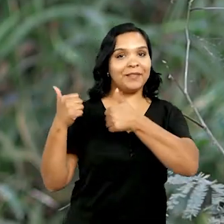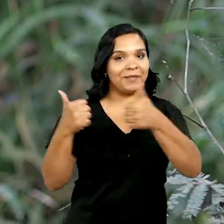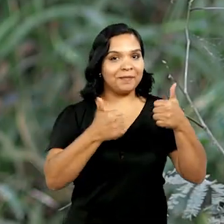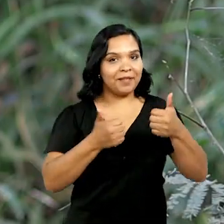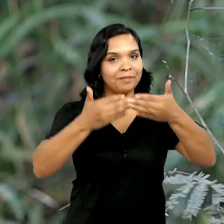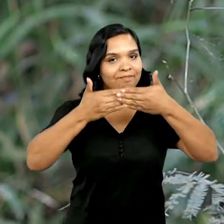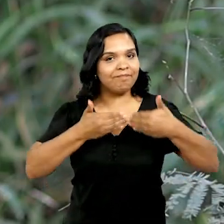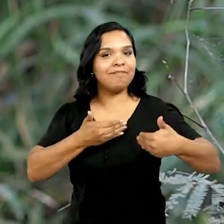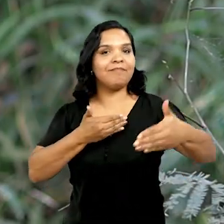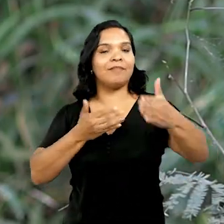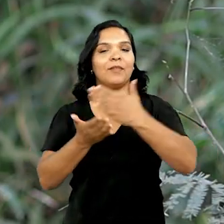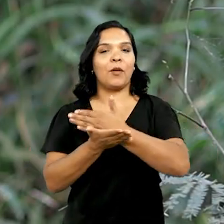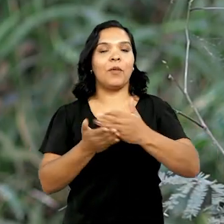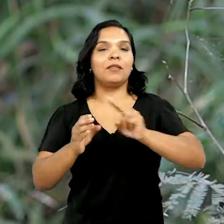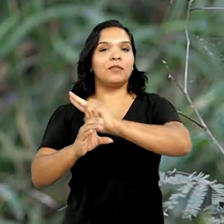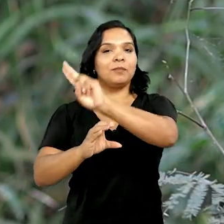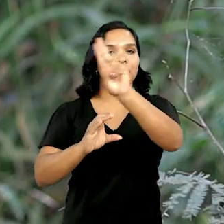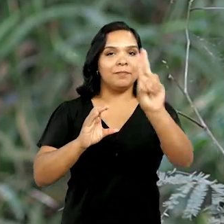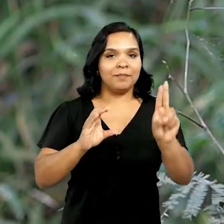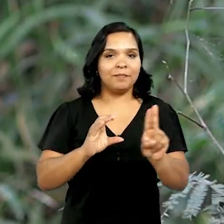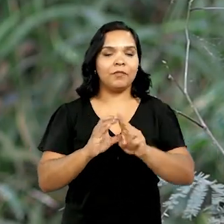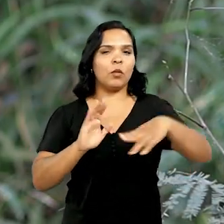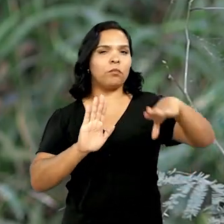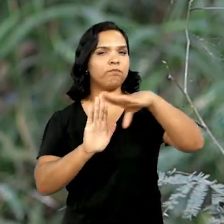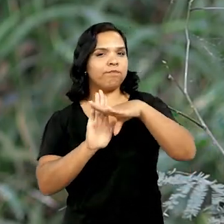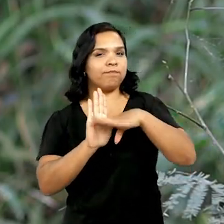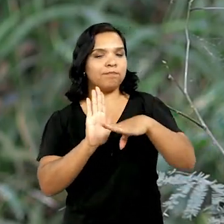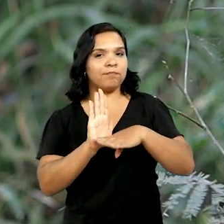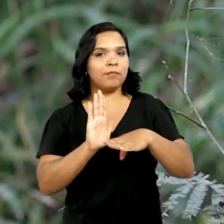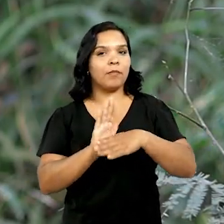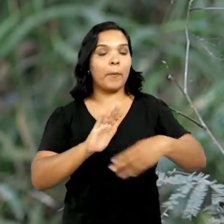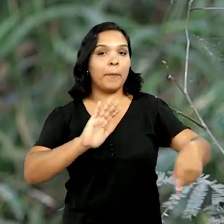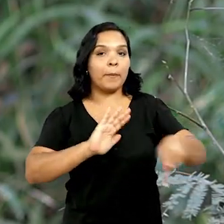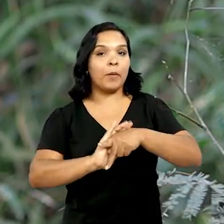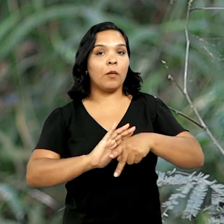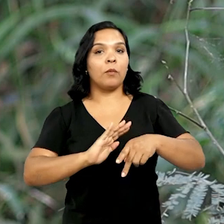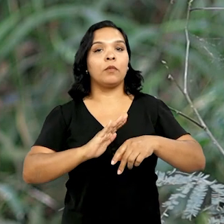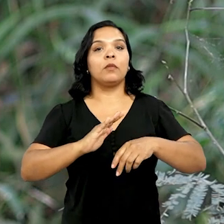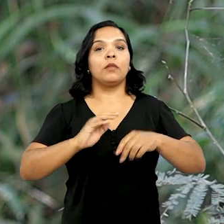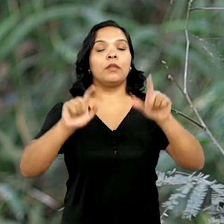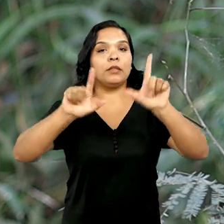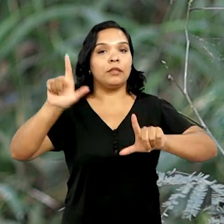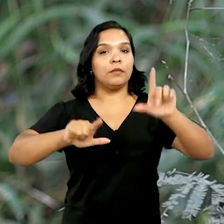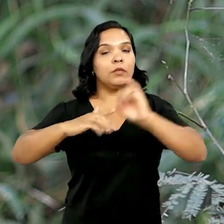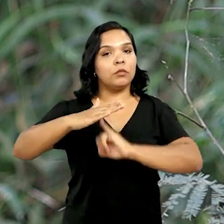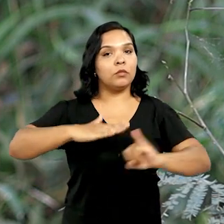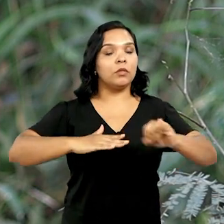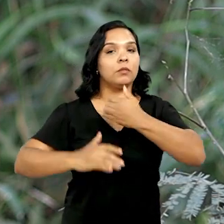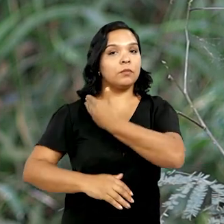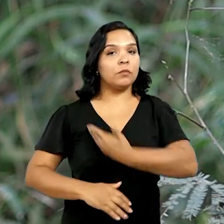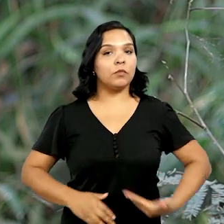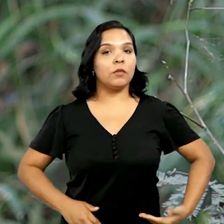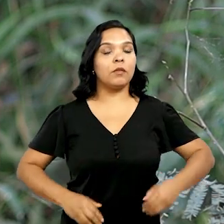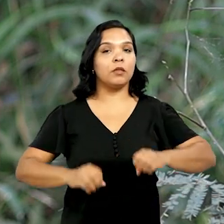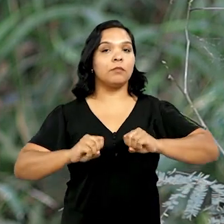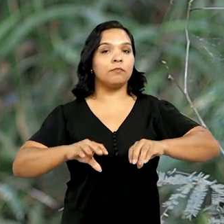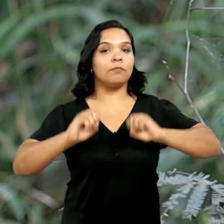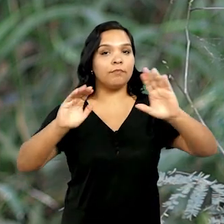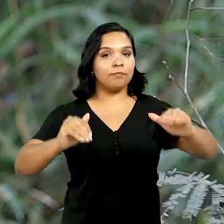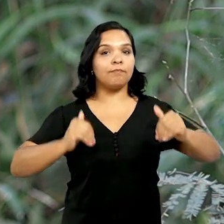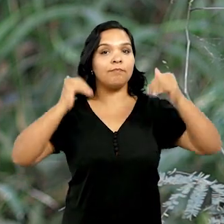Olá, tudo bem? A partir de agora começa mais um Universiência, um programa feito por TVs e instituições públicas de ensino